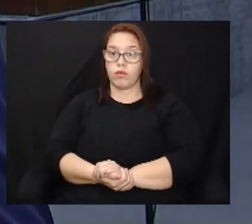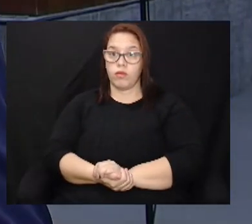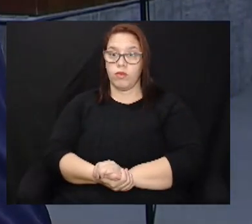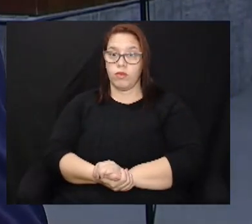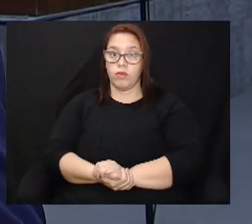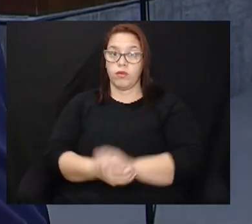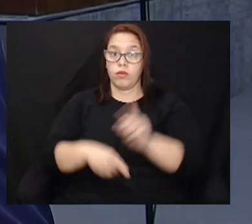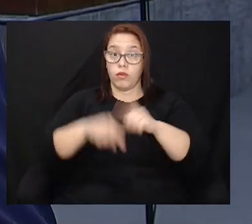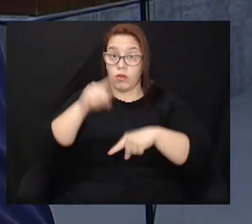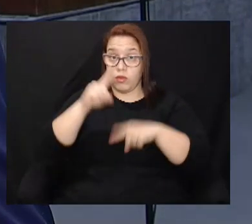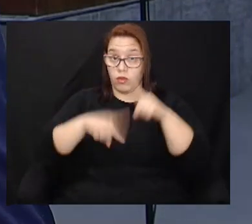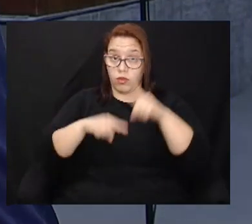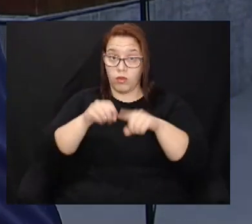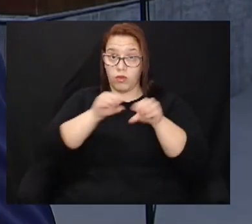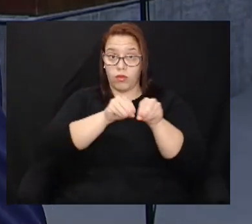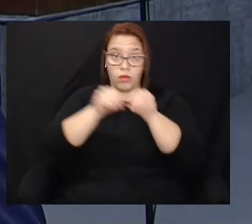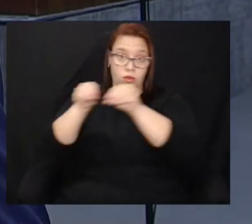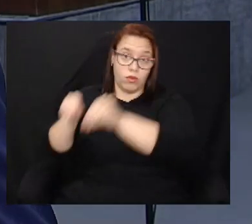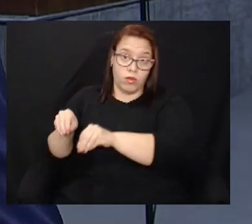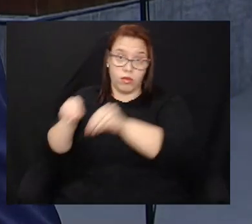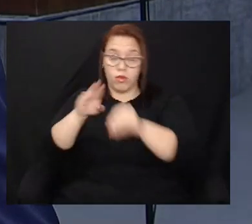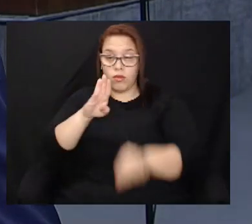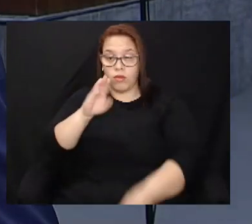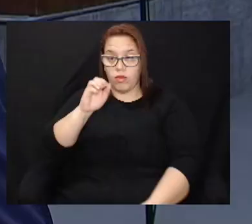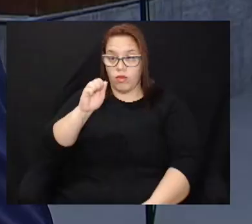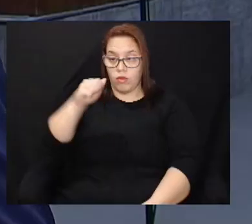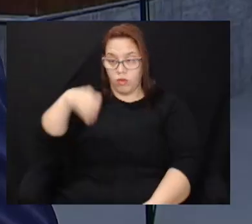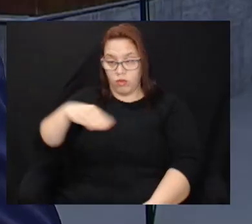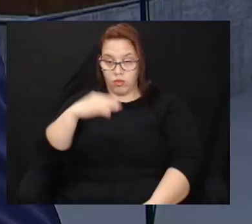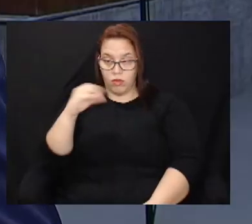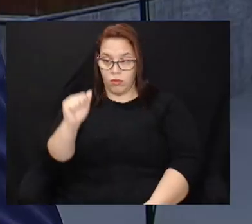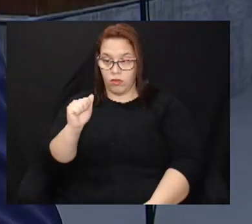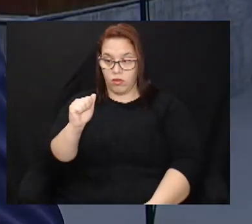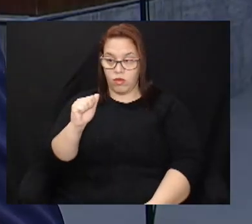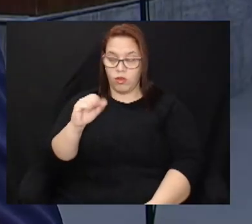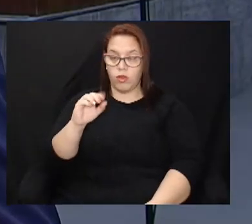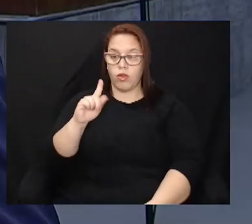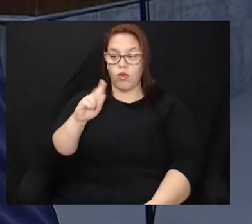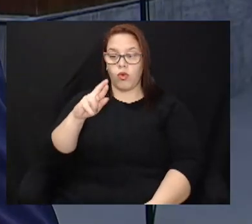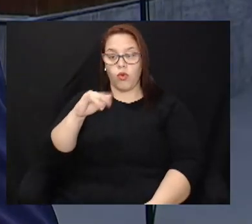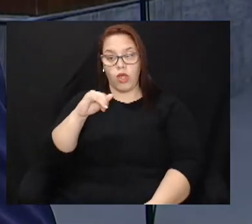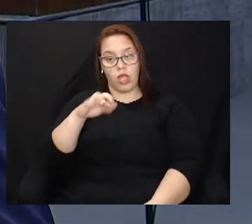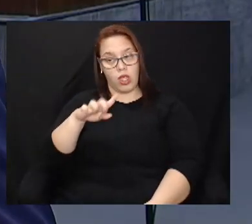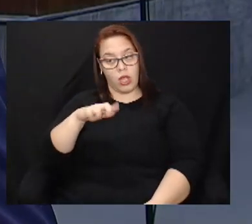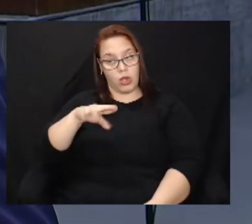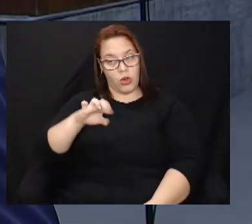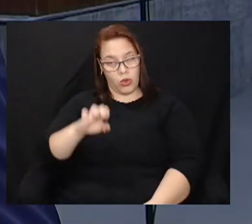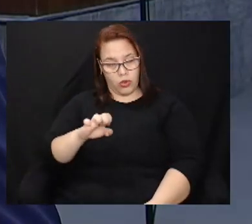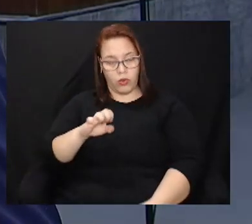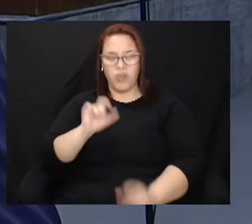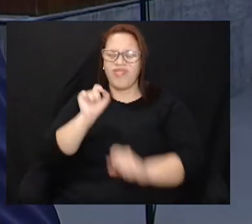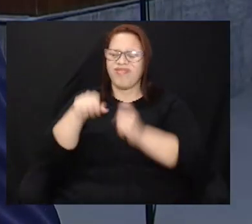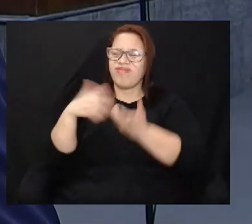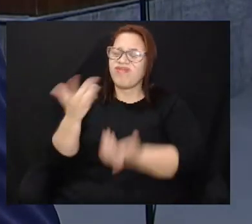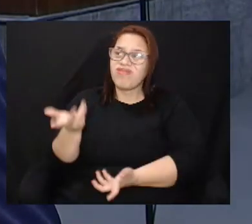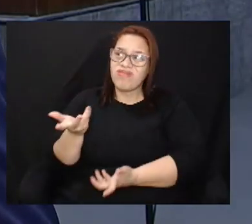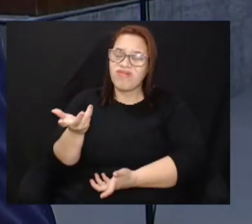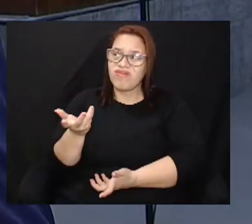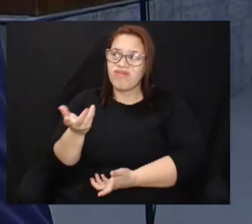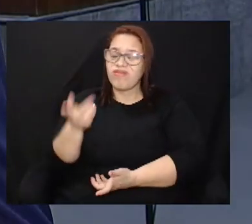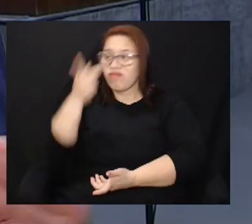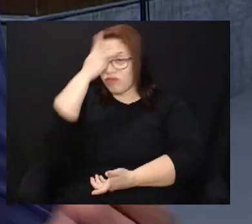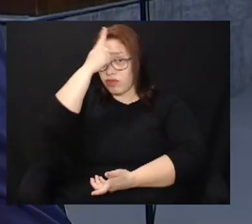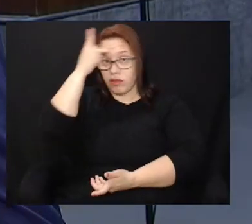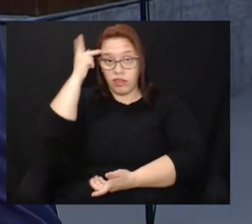equipamento removível, que é uma banca ou é um quiosque ou algo assim. E o que acontece? Hoje as pessoas